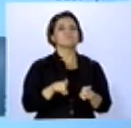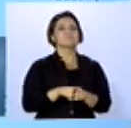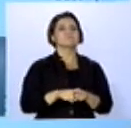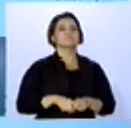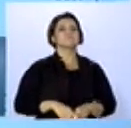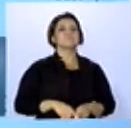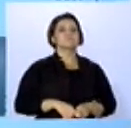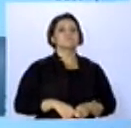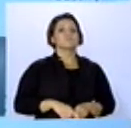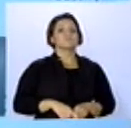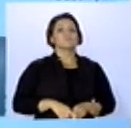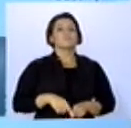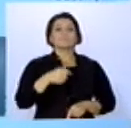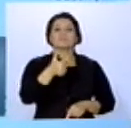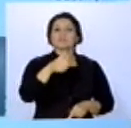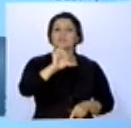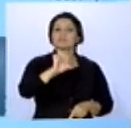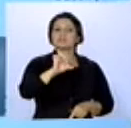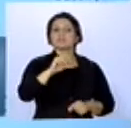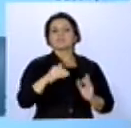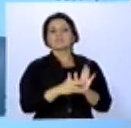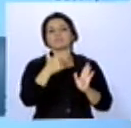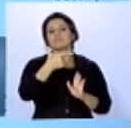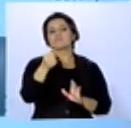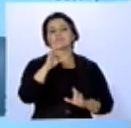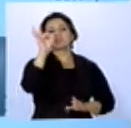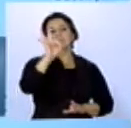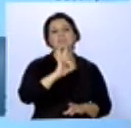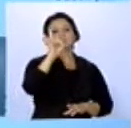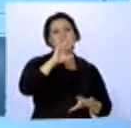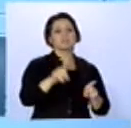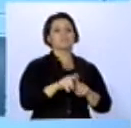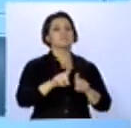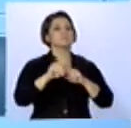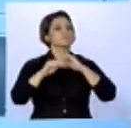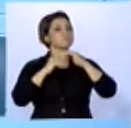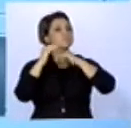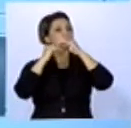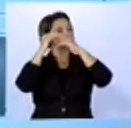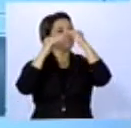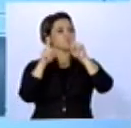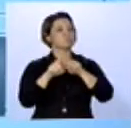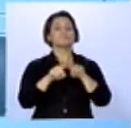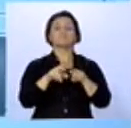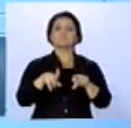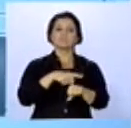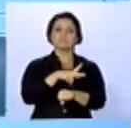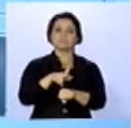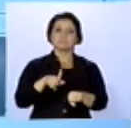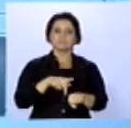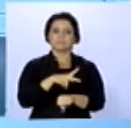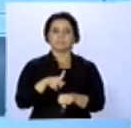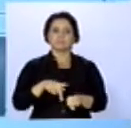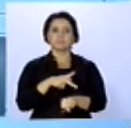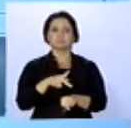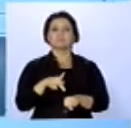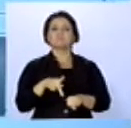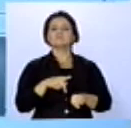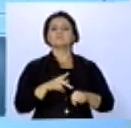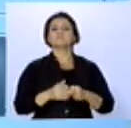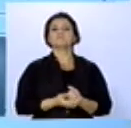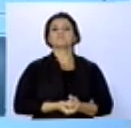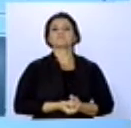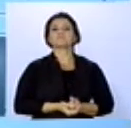de 19 a 20% dos países que estão da mediana para cima Esses são os países que que